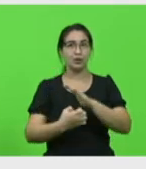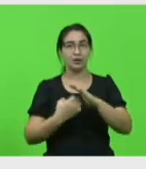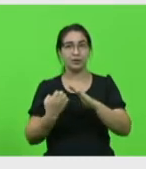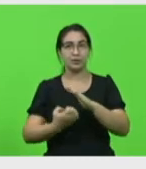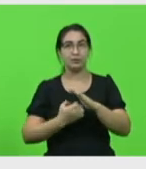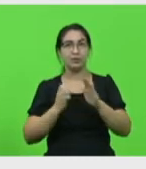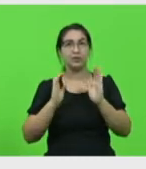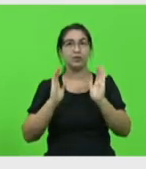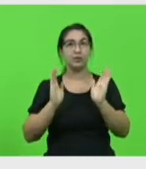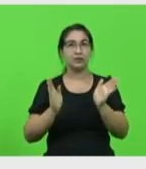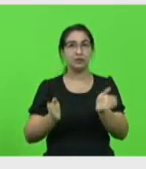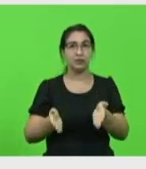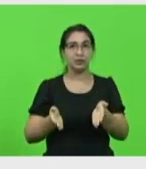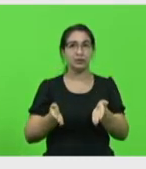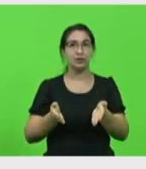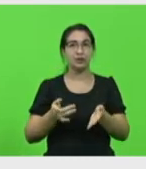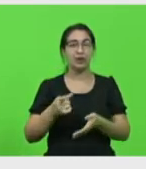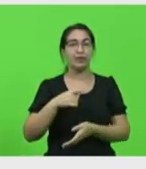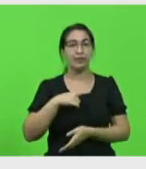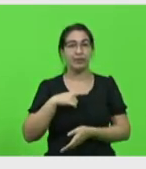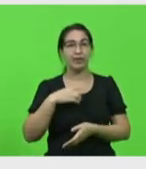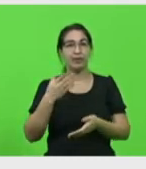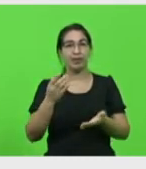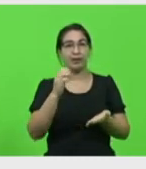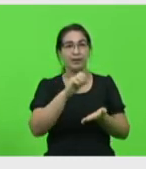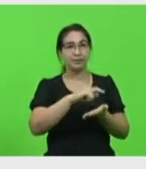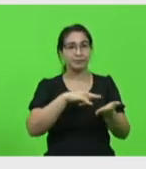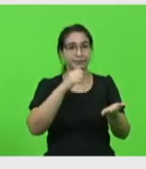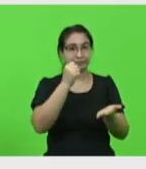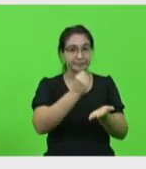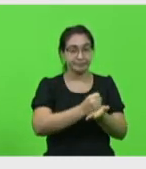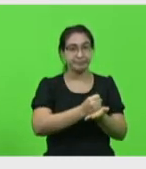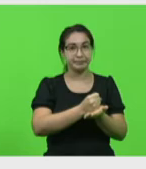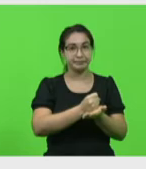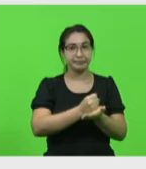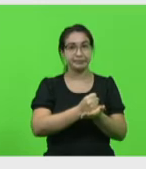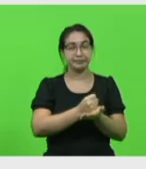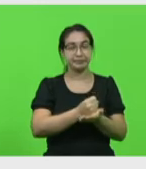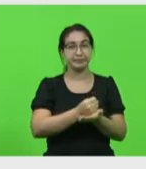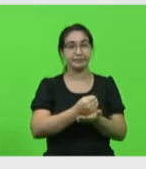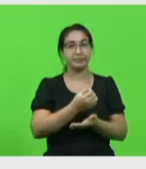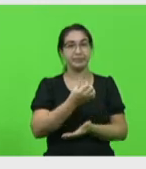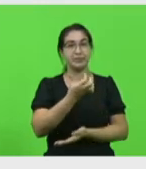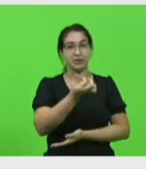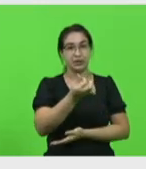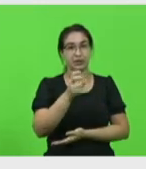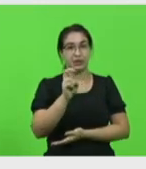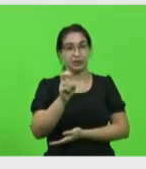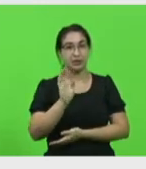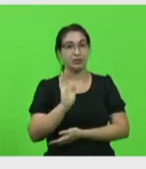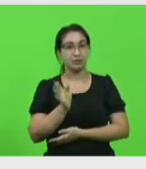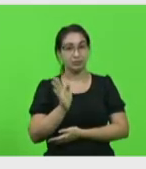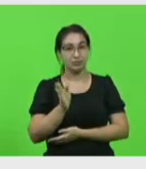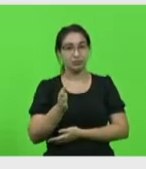foram protestadas em cartório. De 65, 32 já foram protestadas em cartório.